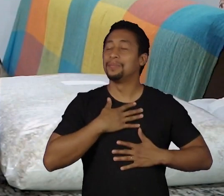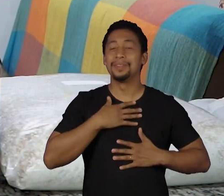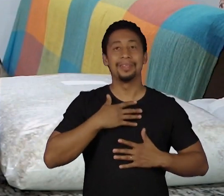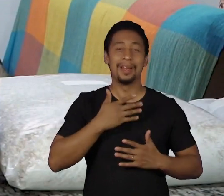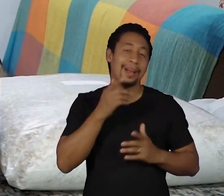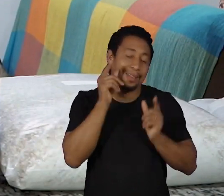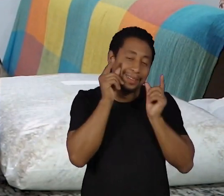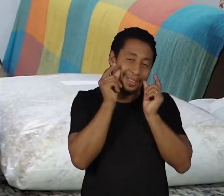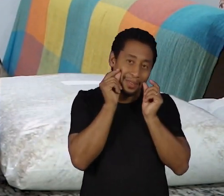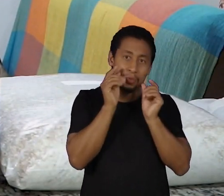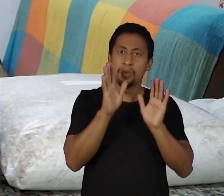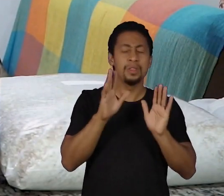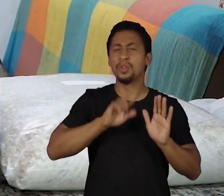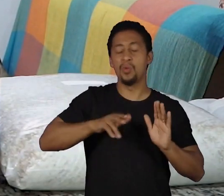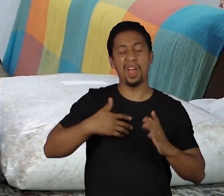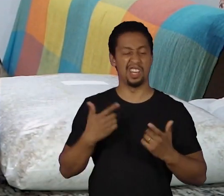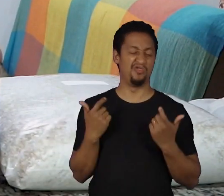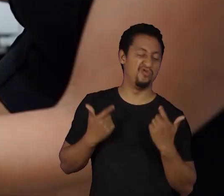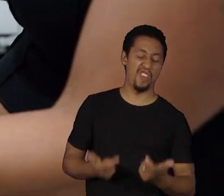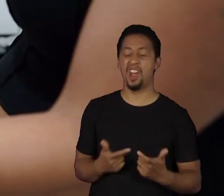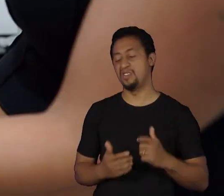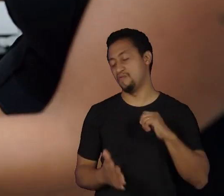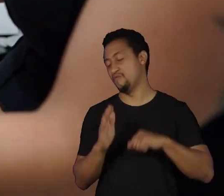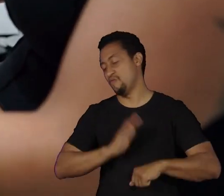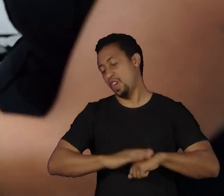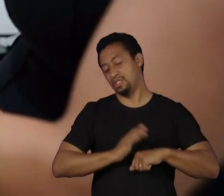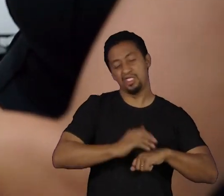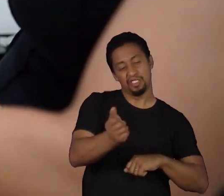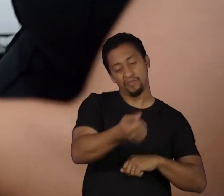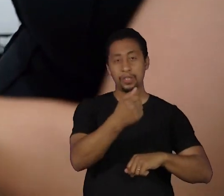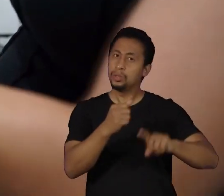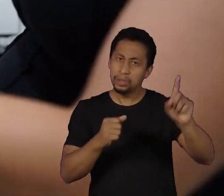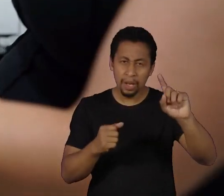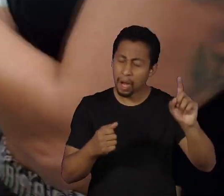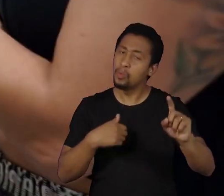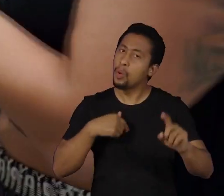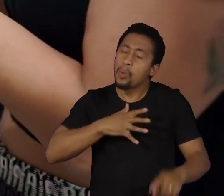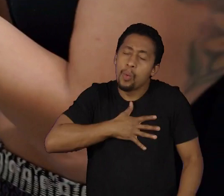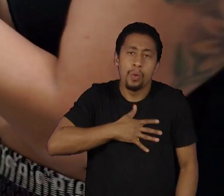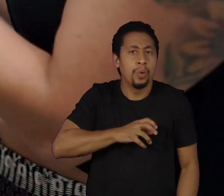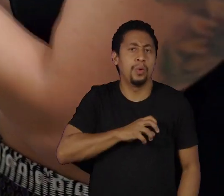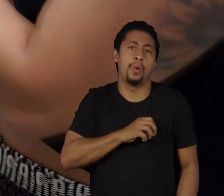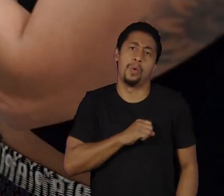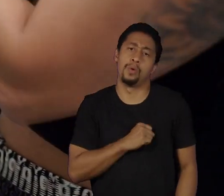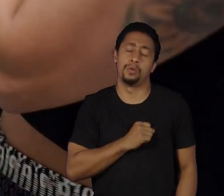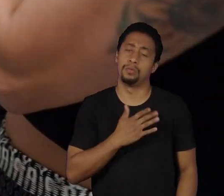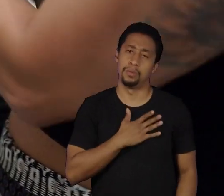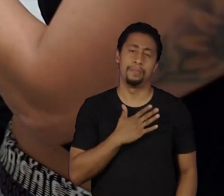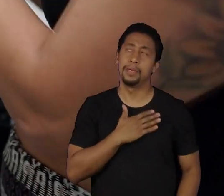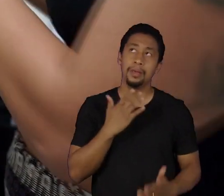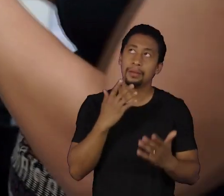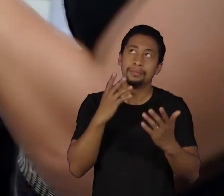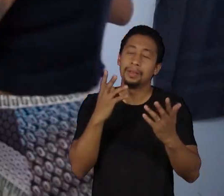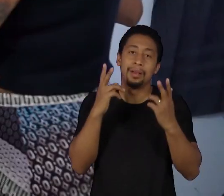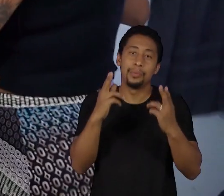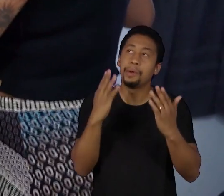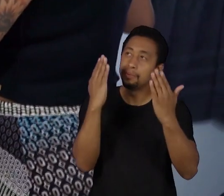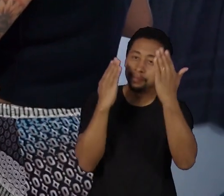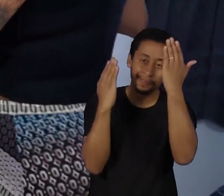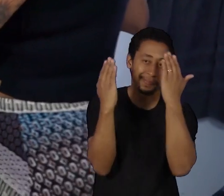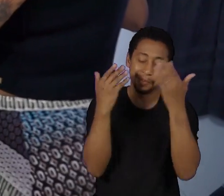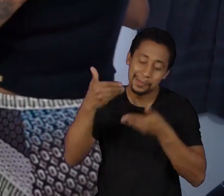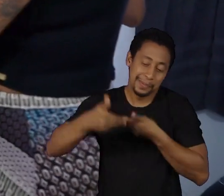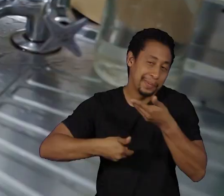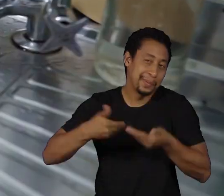que saco ter que fazer para fazer evento. Não, eu gosto de fazer porque é algo terapêutico. Eu demoro o dia inteiro, aí eu fico